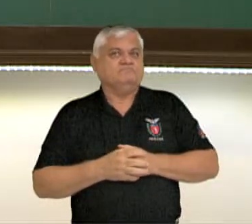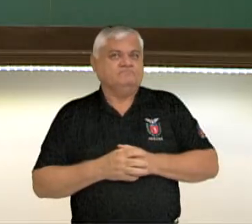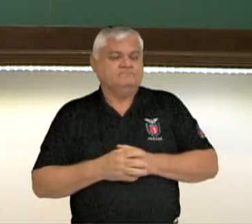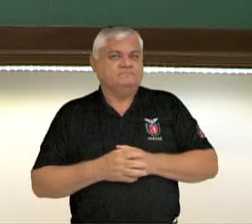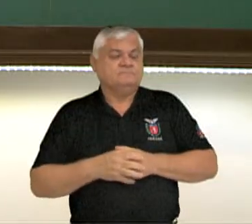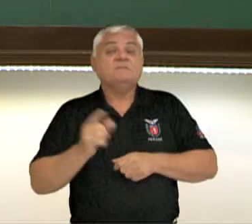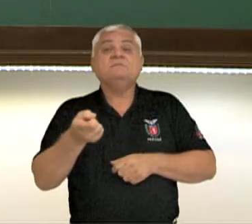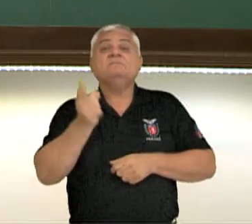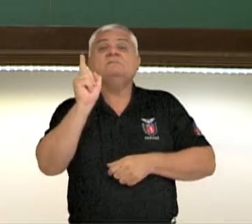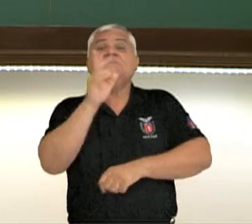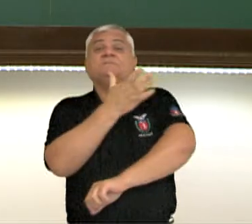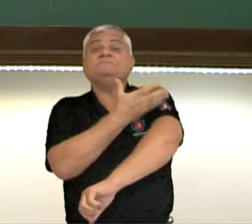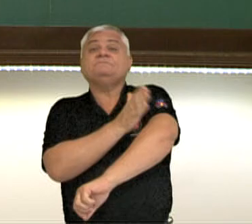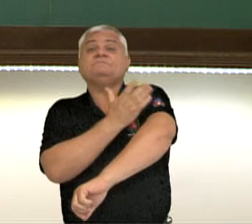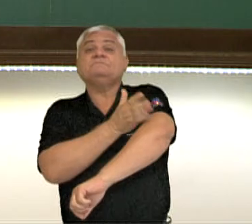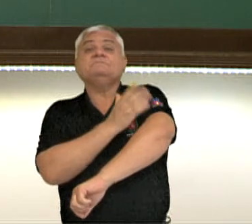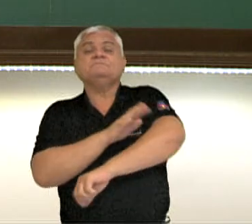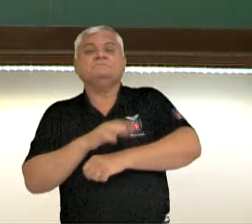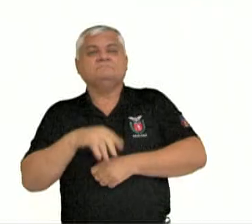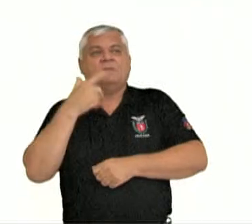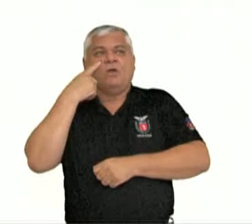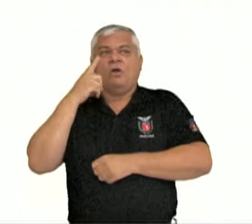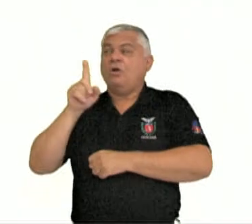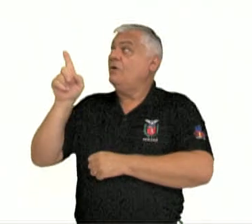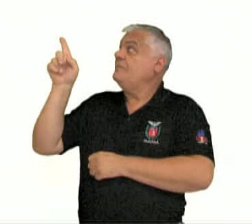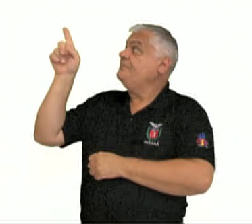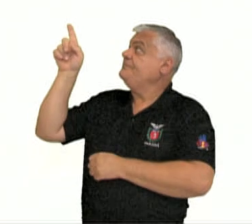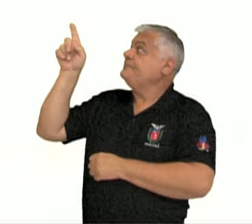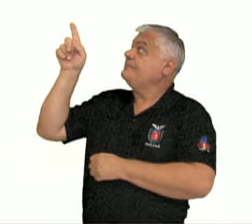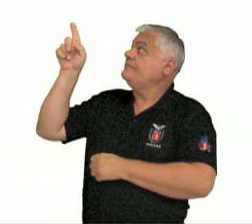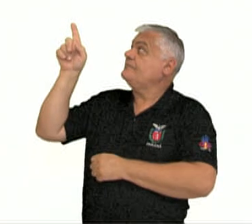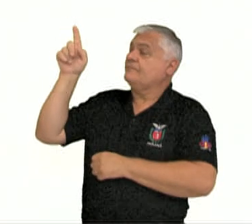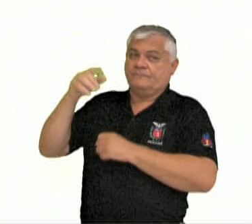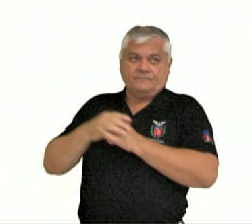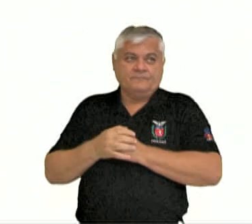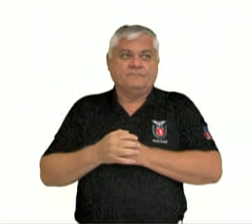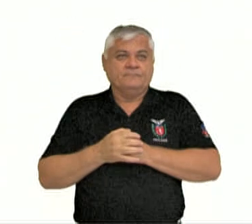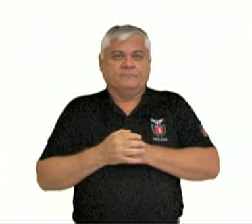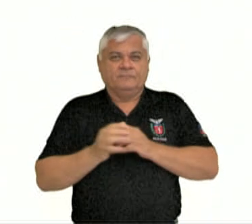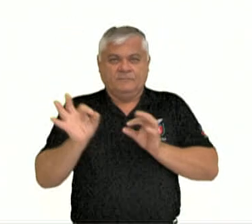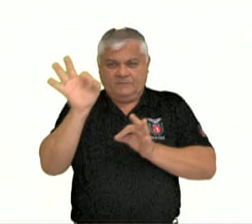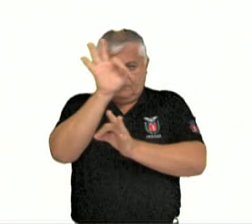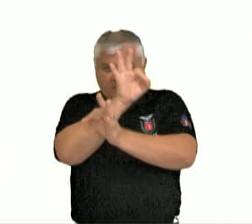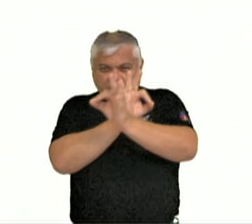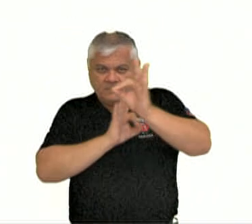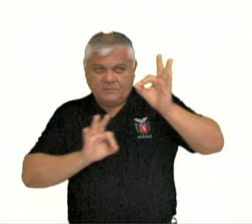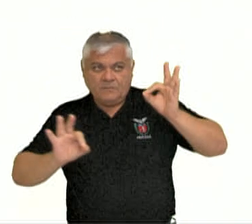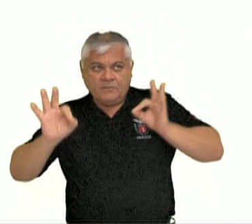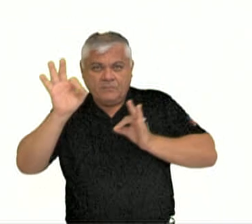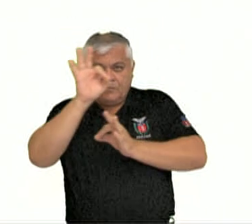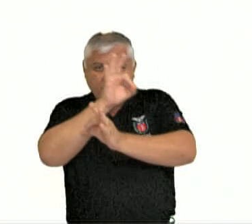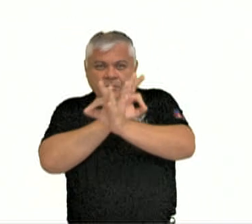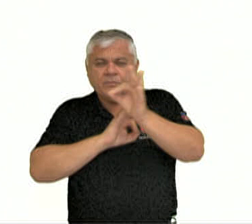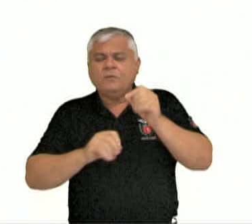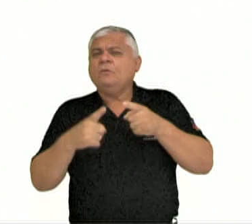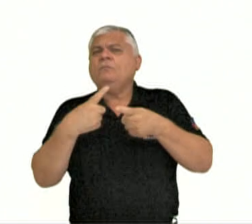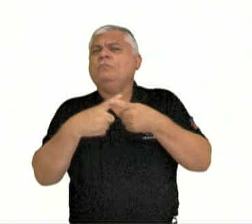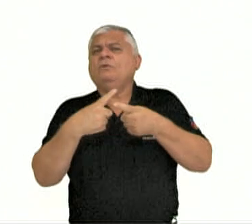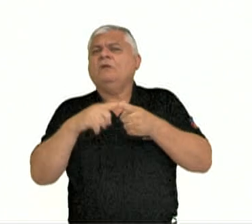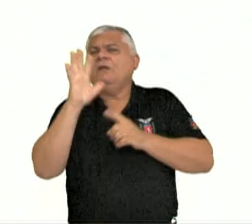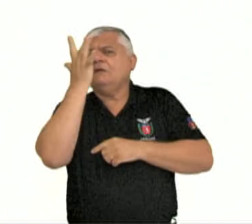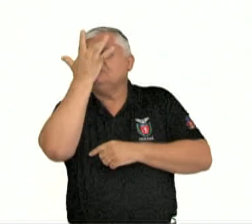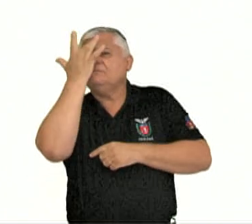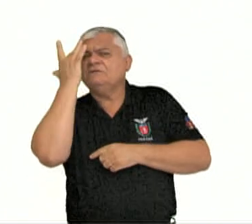nosso primeiro exercício. Observe o esquema abaixo que ilustra o ciclo biológico da Entamoeba histolytica. Por que as